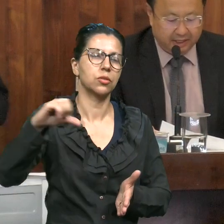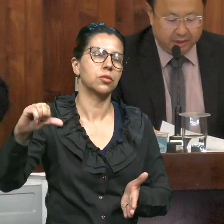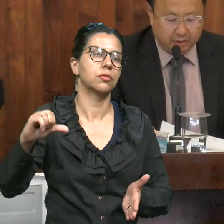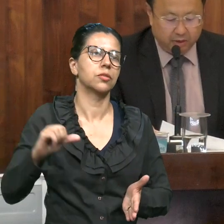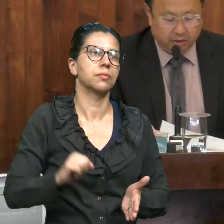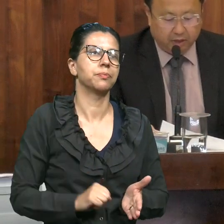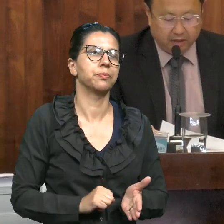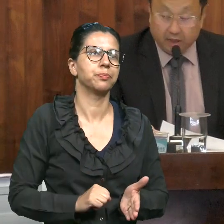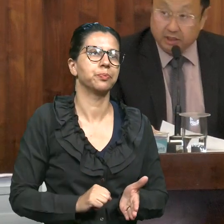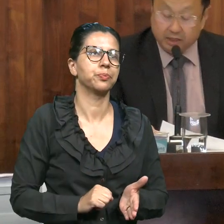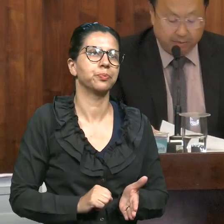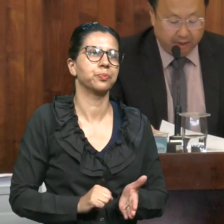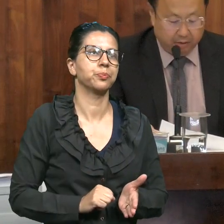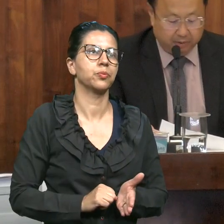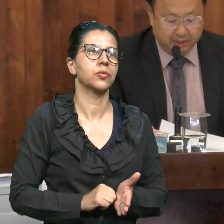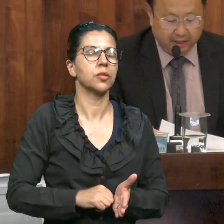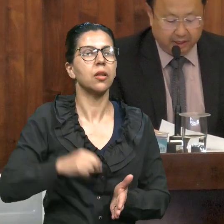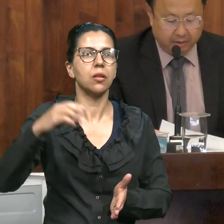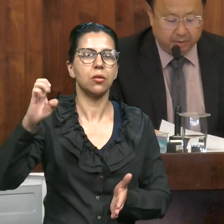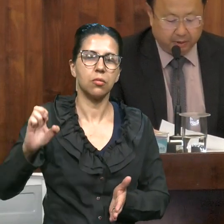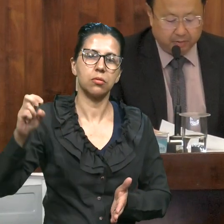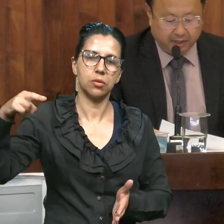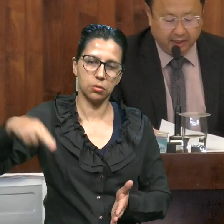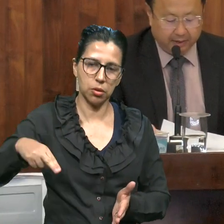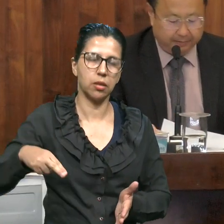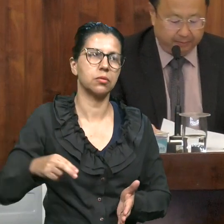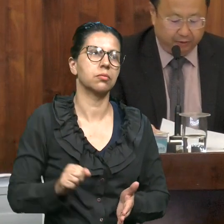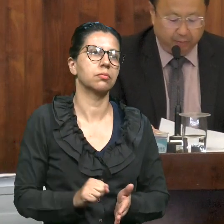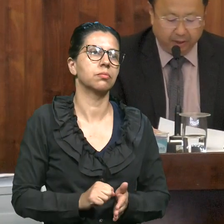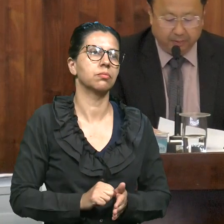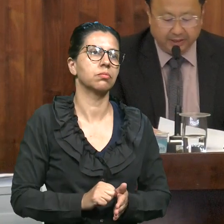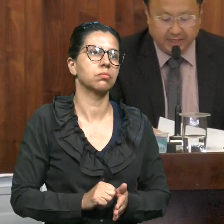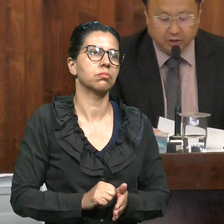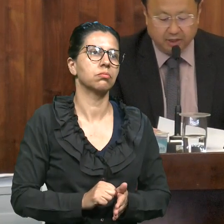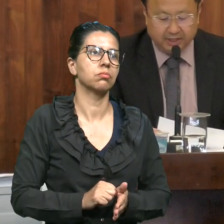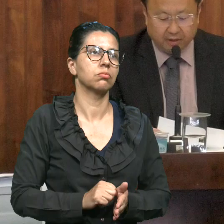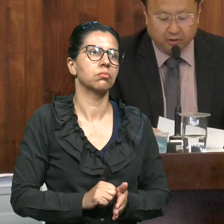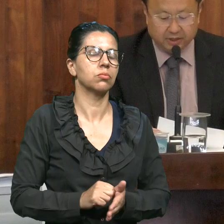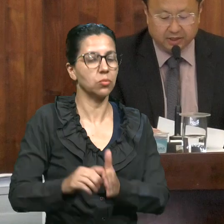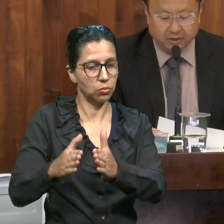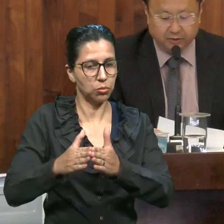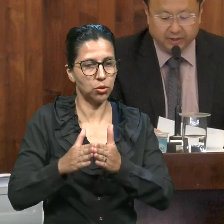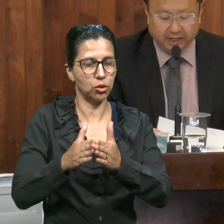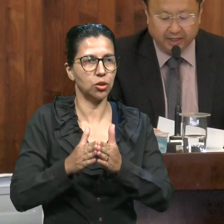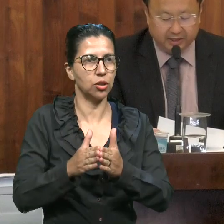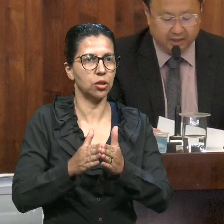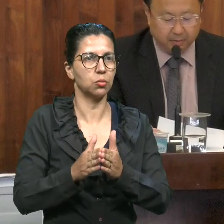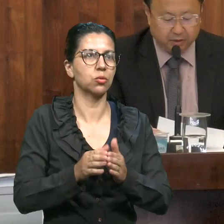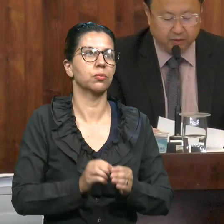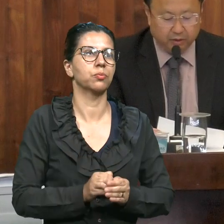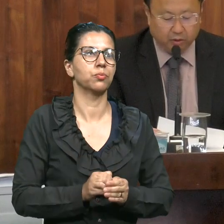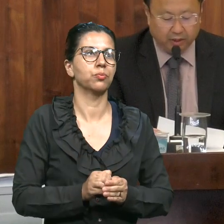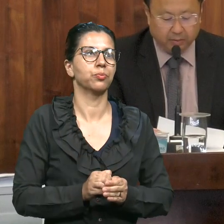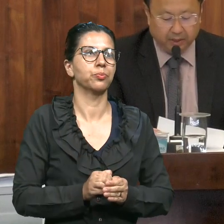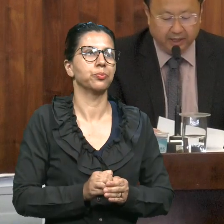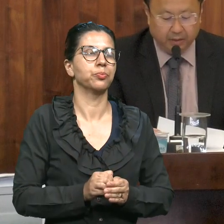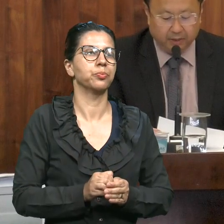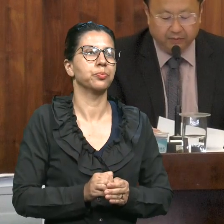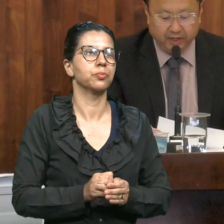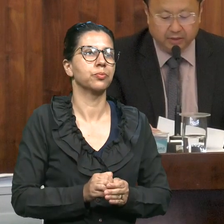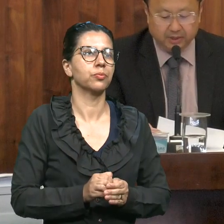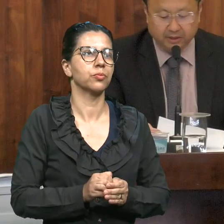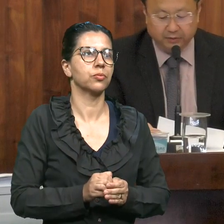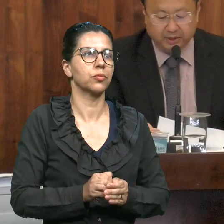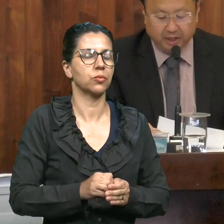2199-2023. Excelentíssimo senhor Eduardo Duarte Nascimento, presidente da Câmara Municipal de Marília. Venho pela presente solicitar autorização de Vossa Excelência, depois de ouvido o colendo plenário,